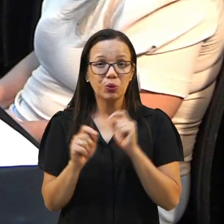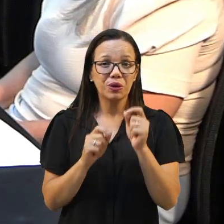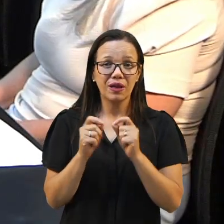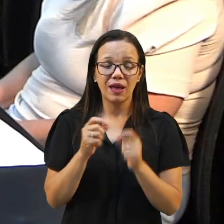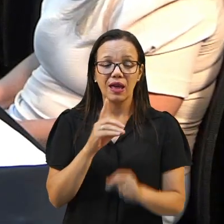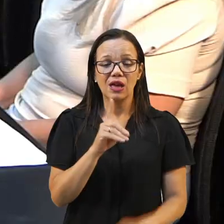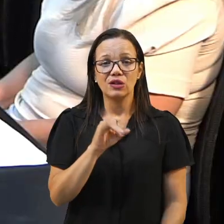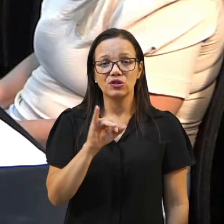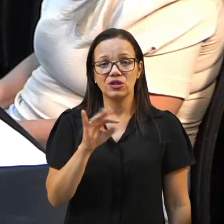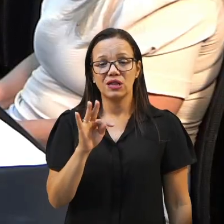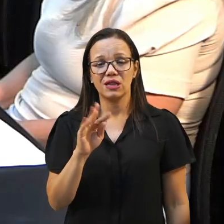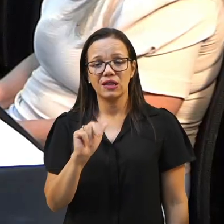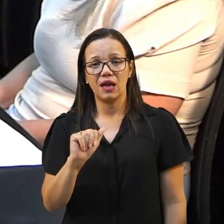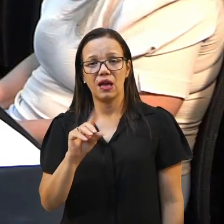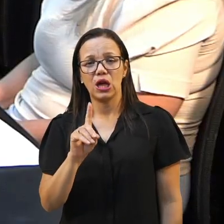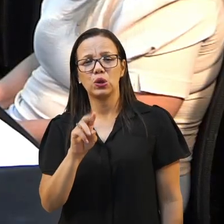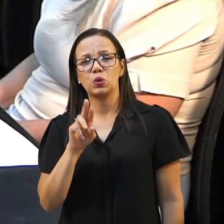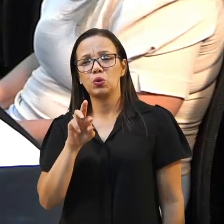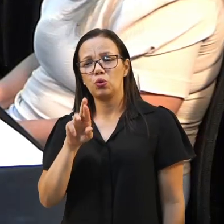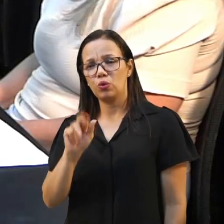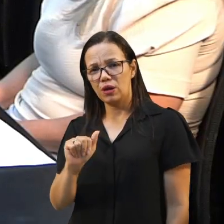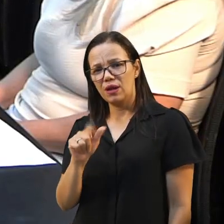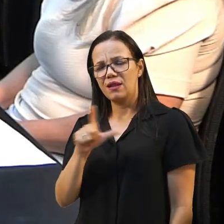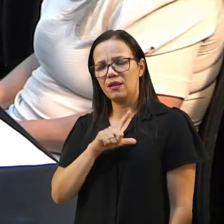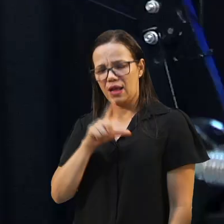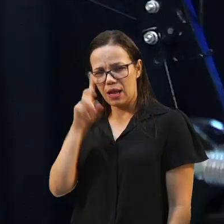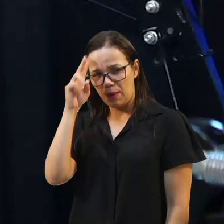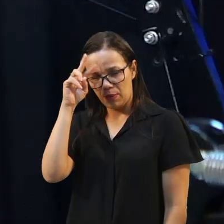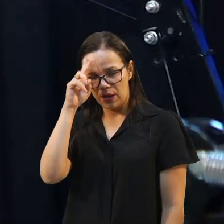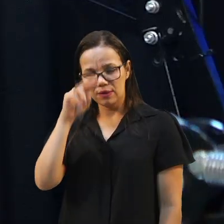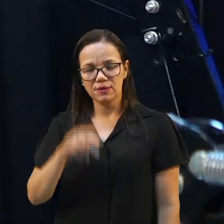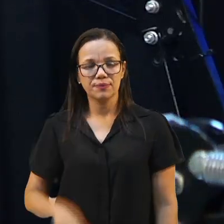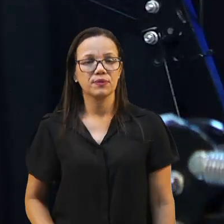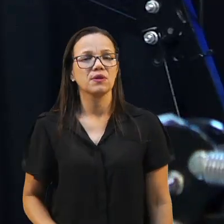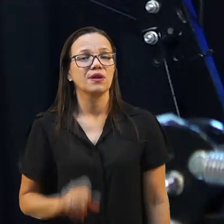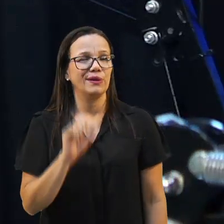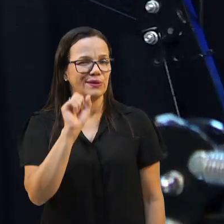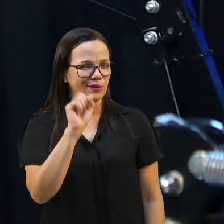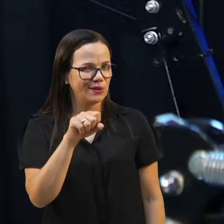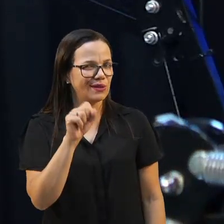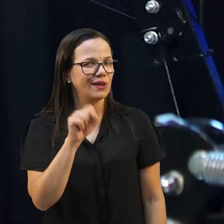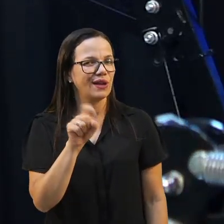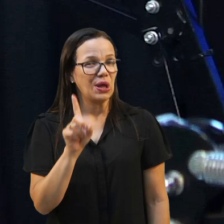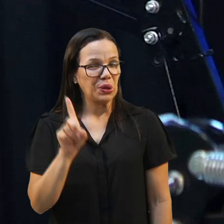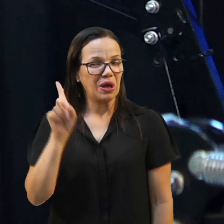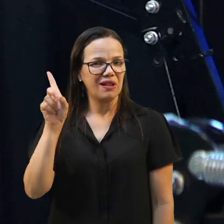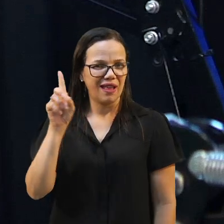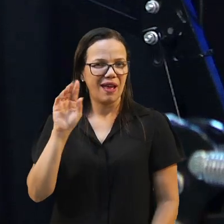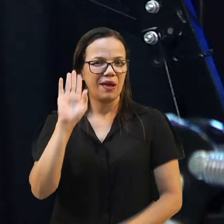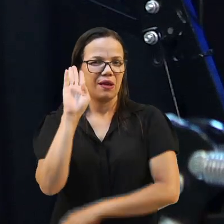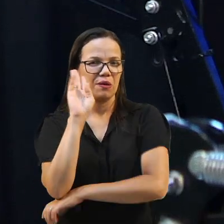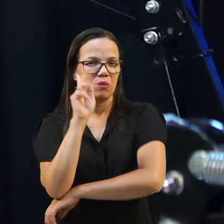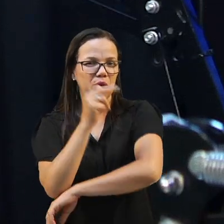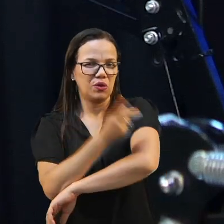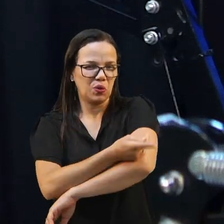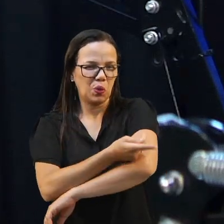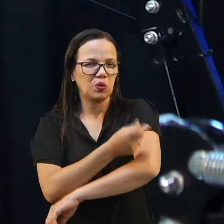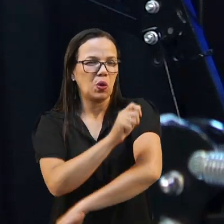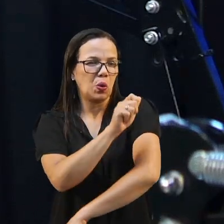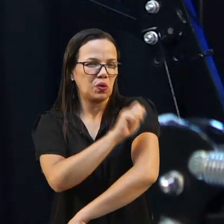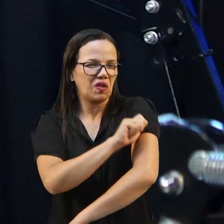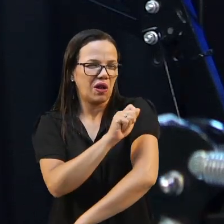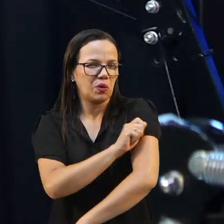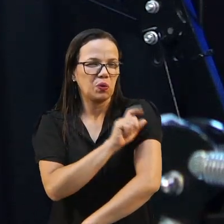né? A época que a gente estava em Belo Horizonte, nós éramos massa de manobra, né? Os estudantes,